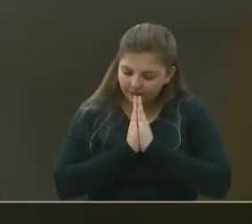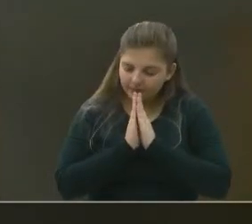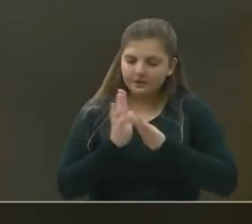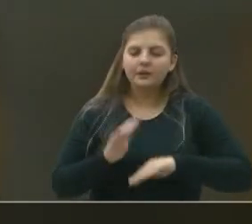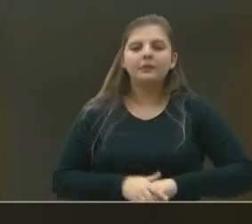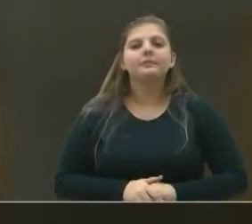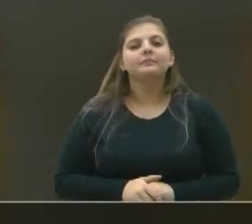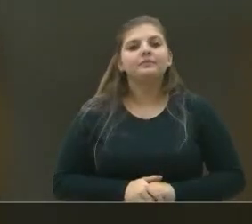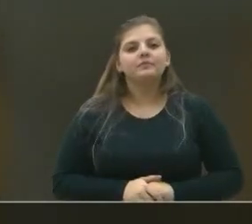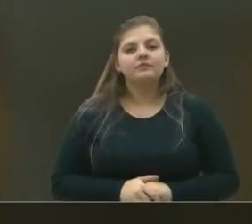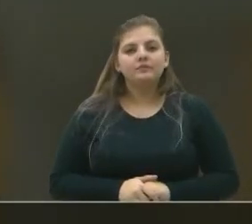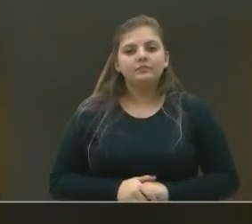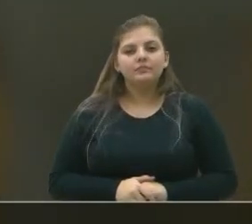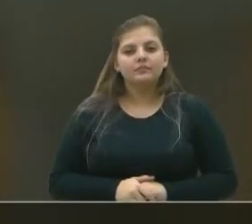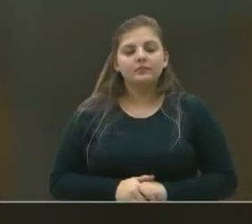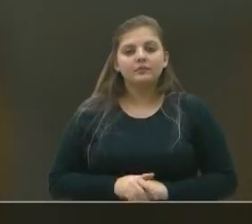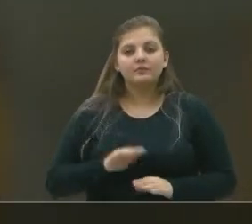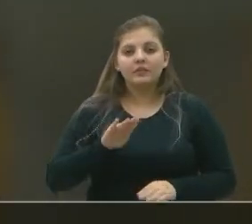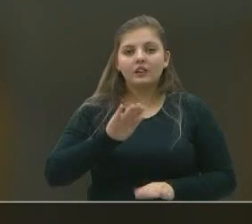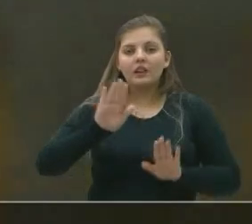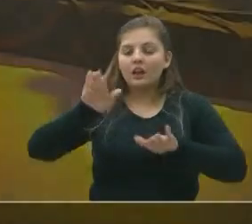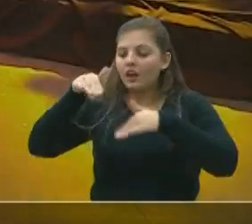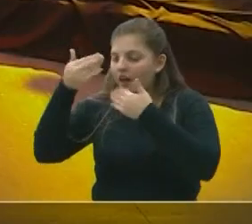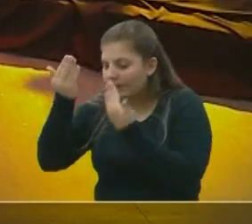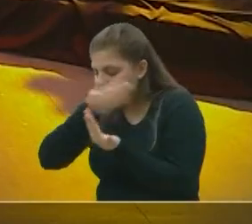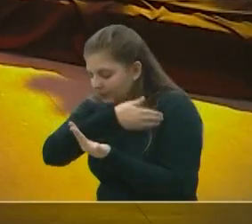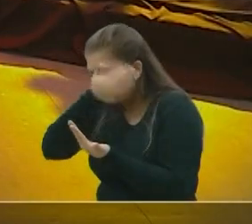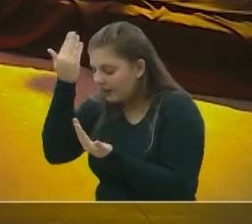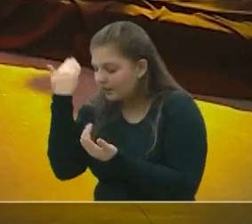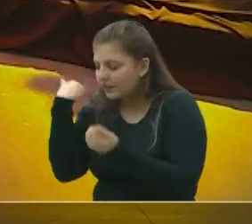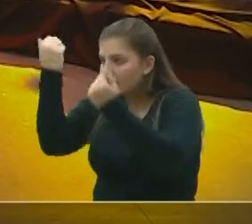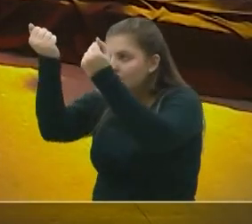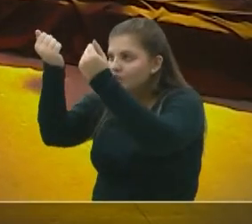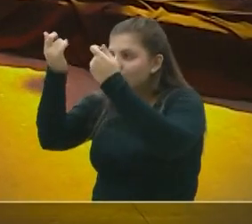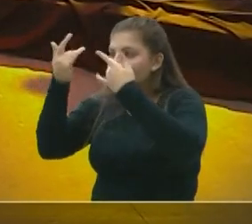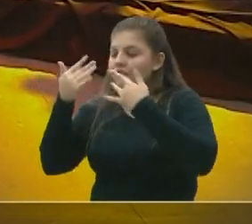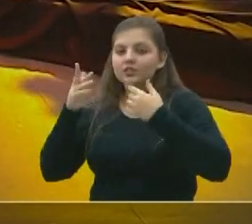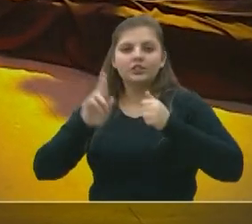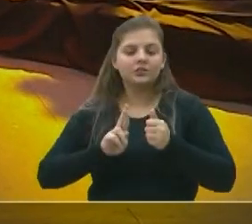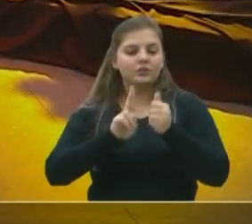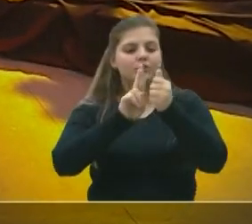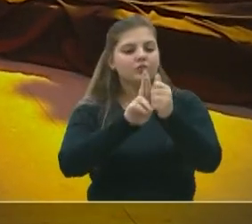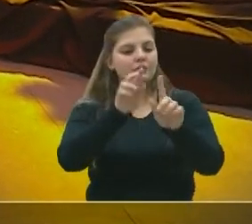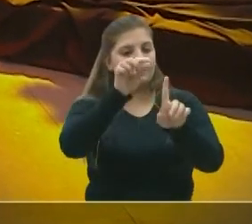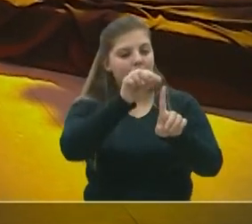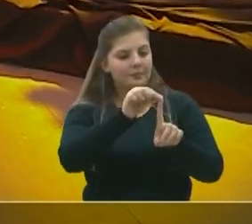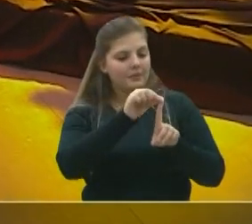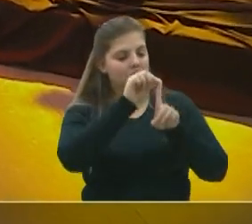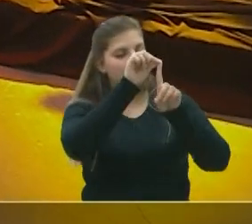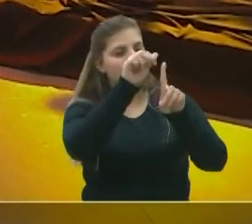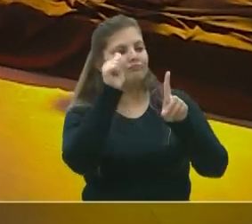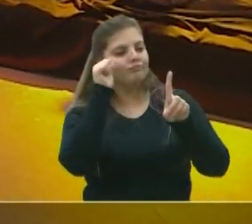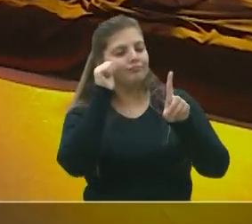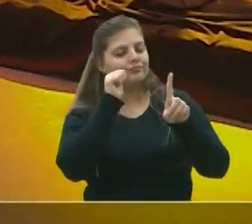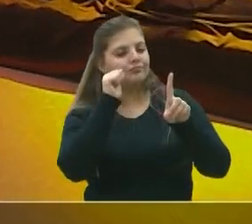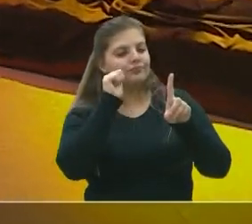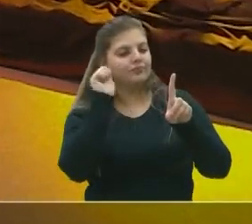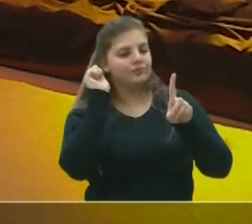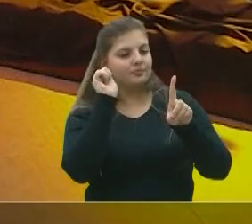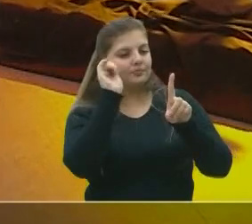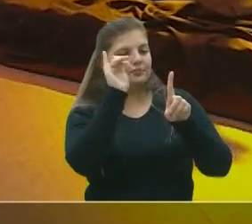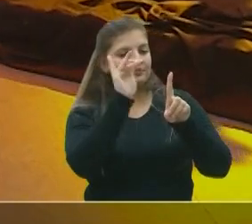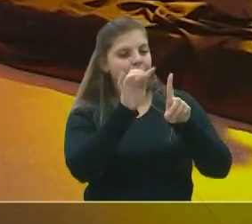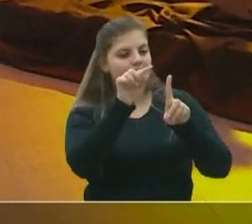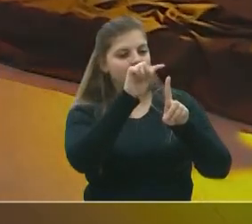do mal. Amém. Ave Maria, cheia de graça, o Senhor é convosco. Bendita sois